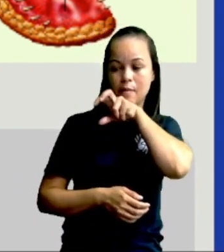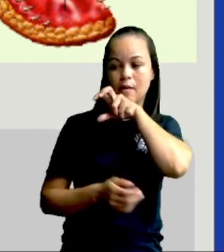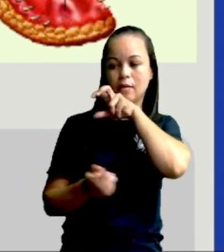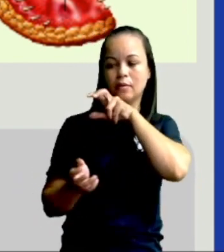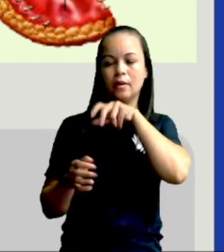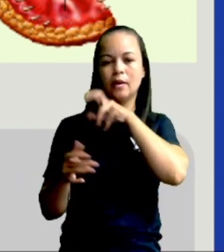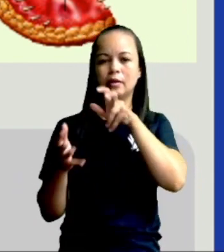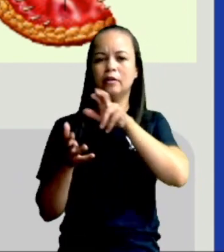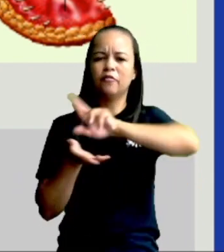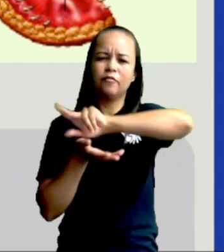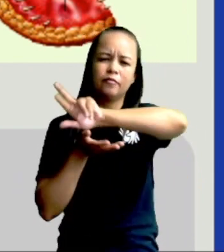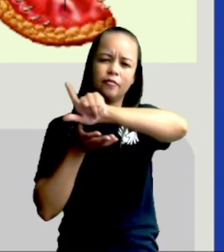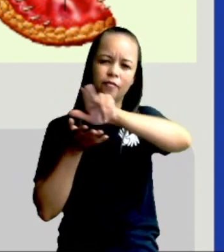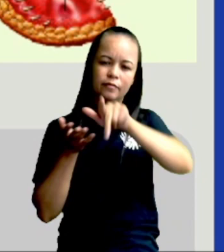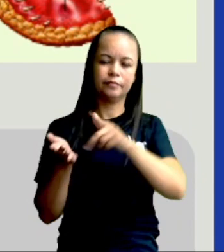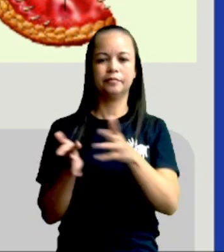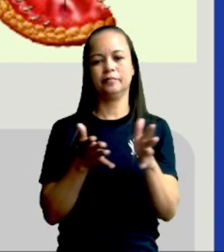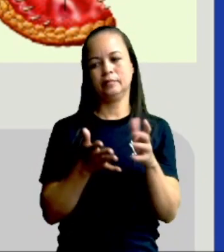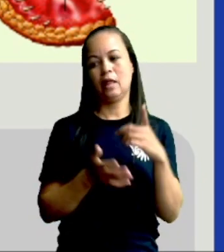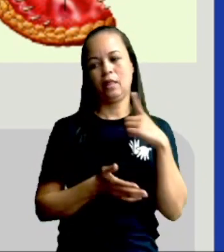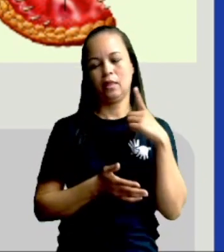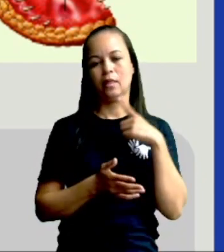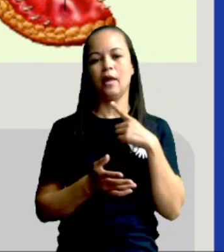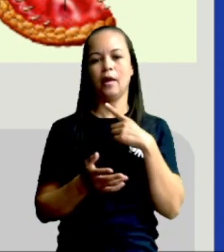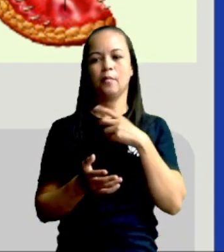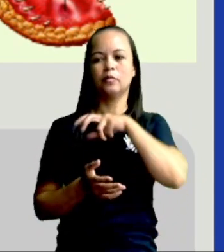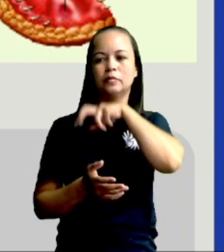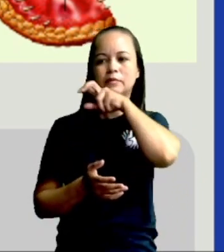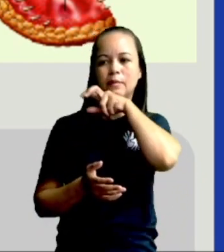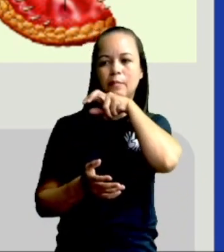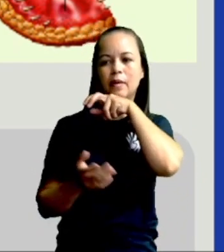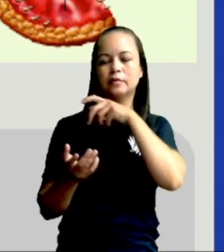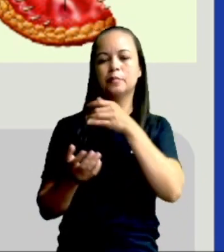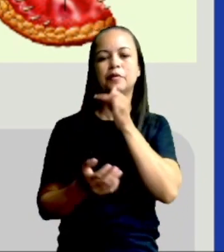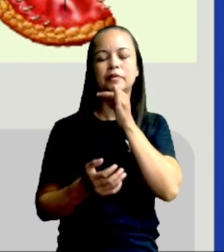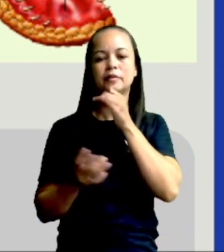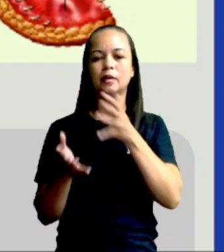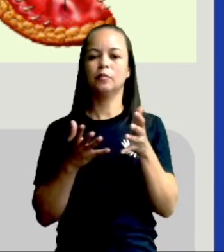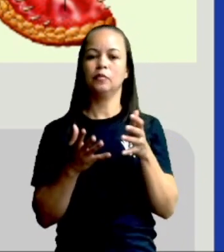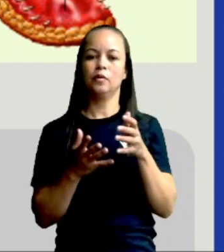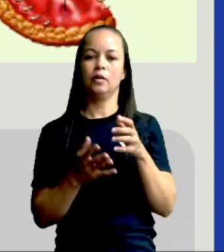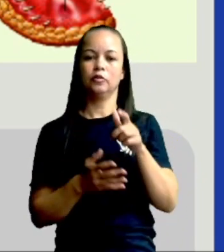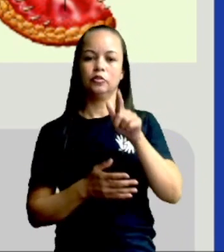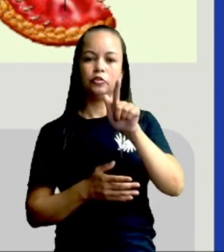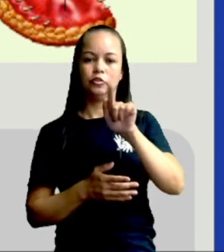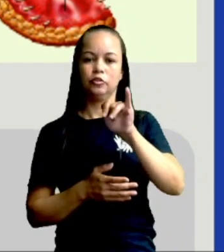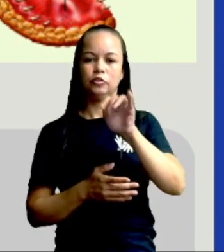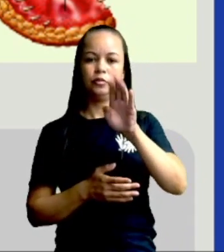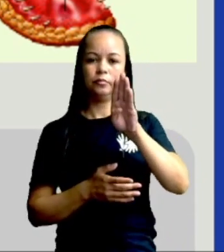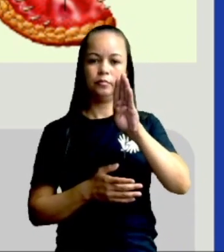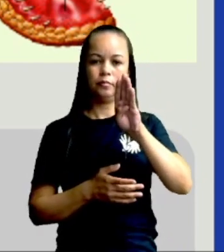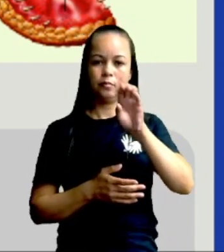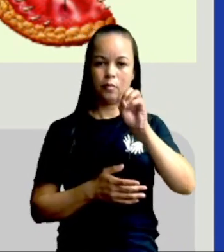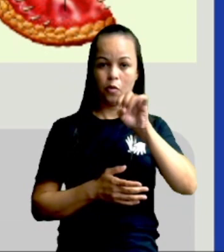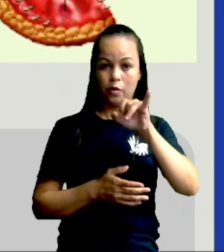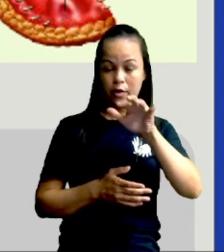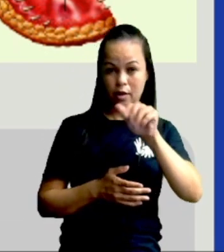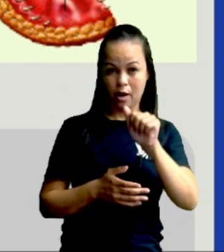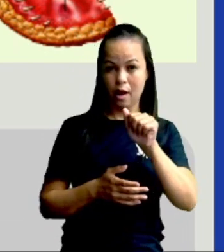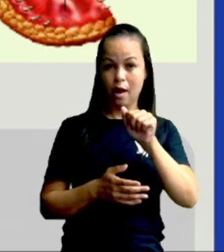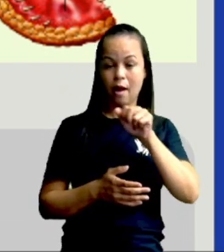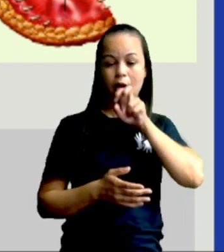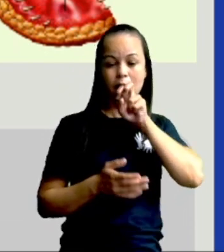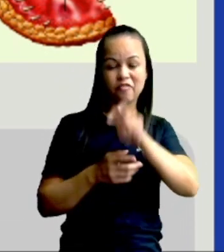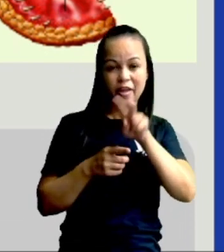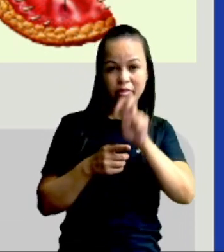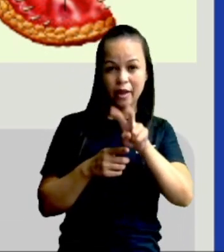tipos de dentições. Nós temos serpentes, por exemplo, a jiboia, ela não mata pelo seu